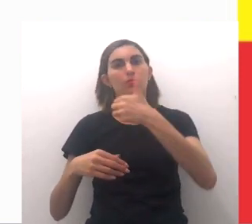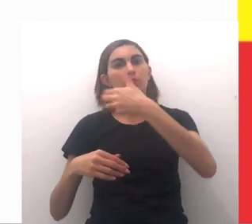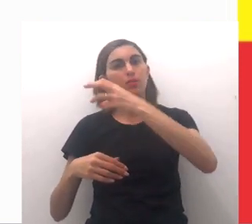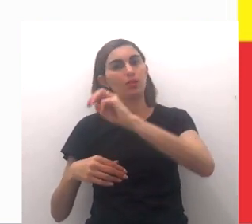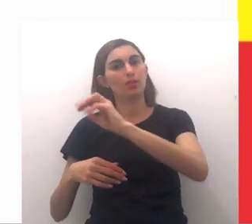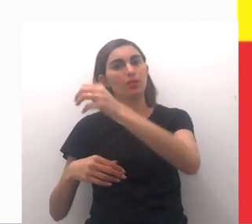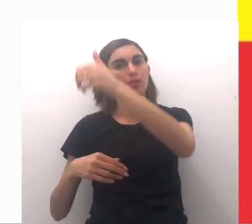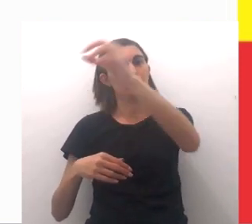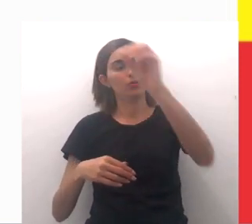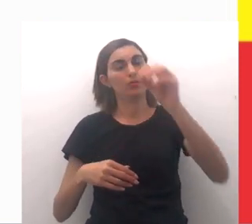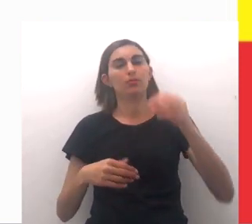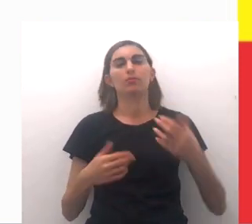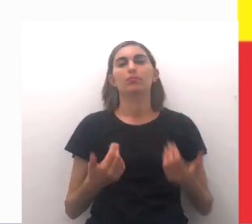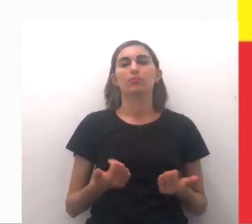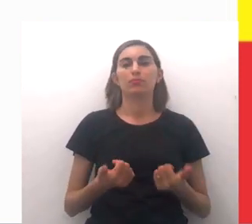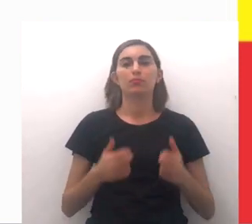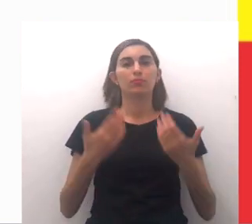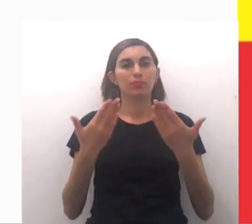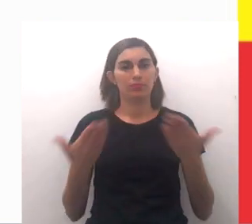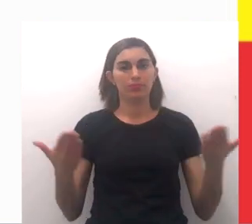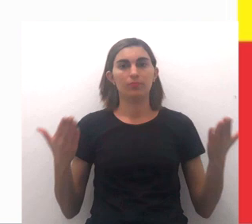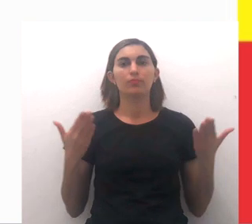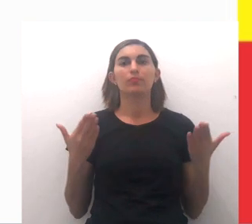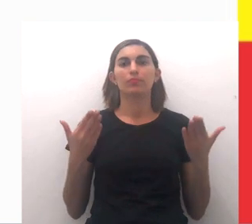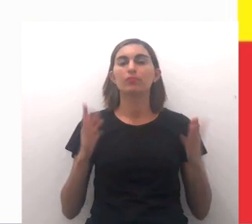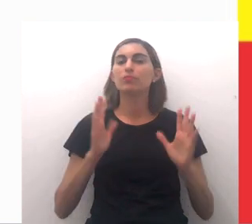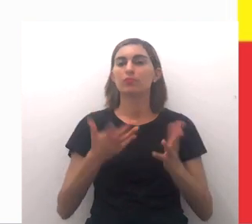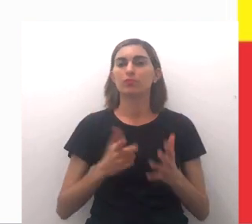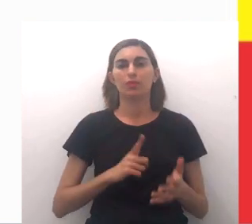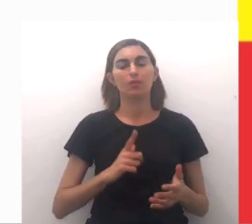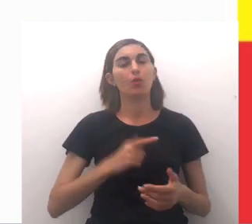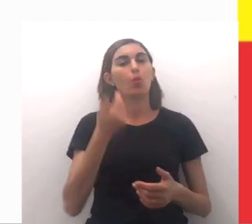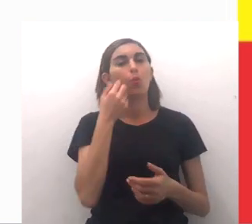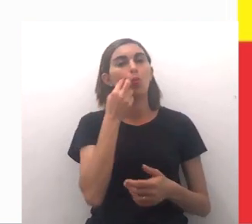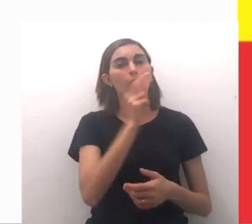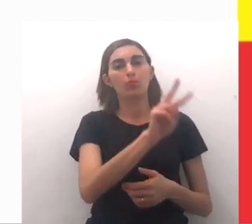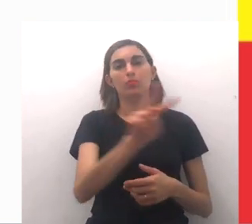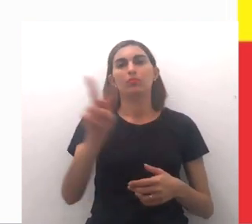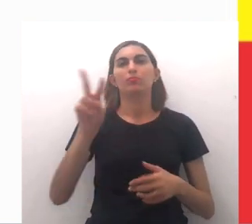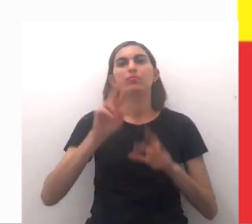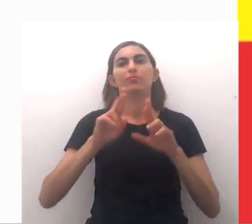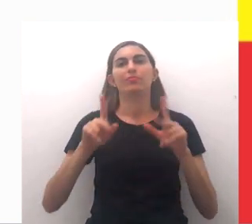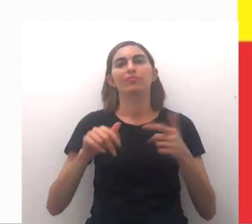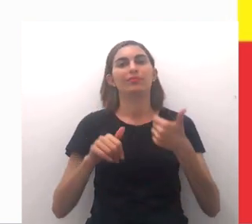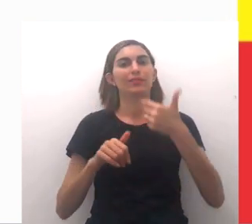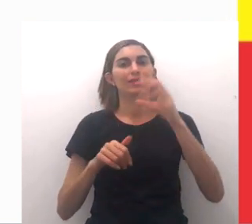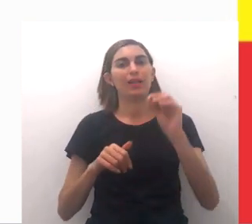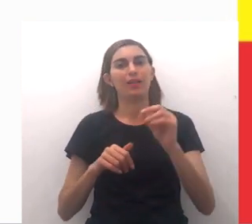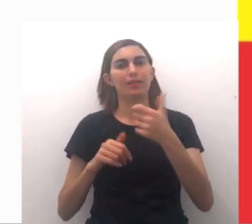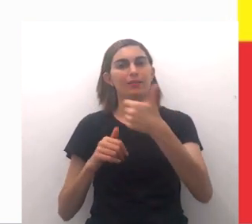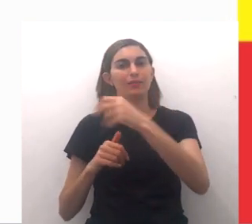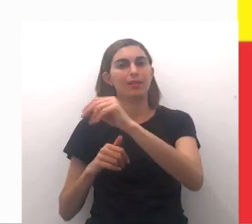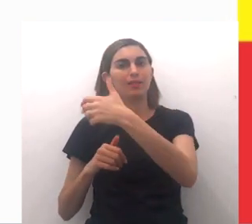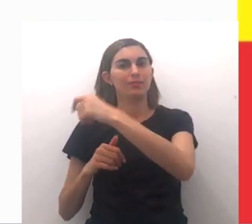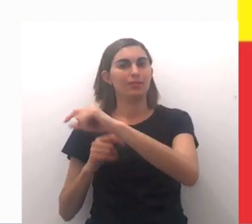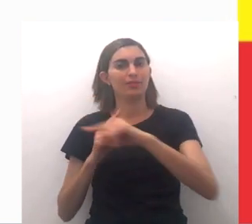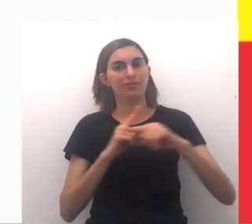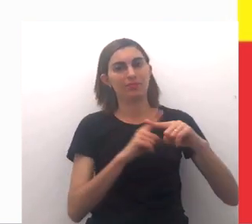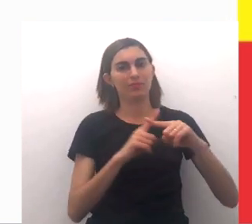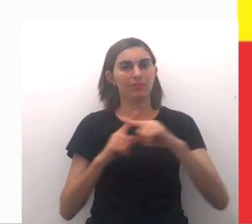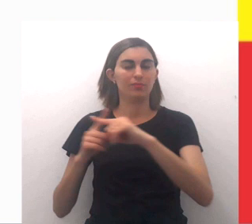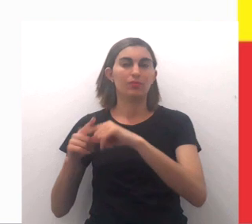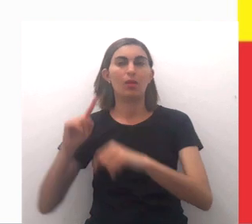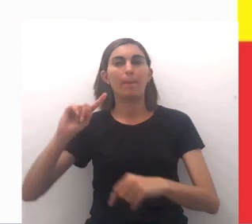10 centímetros. Com isso, a gente, ó, já tem um outro olhar. 10 vezes 10 vezes 10 vai ser